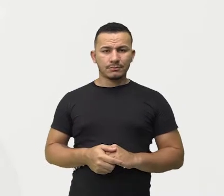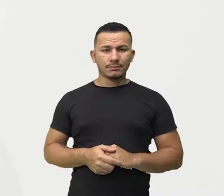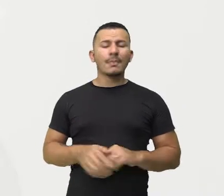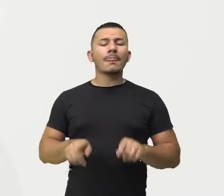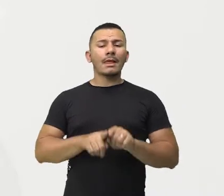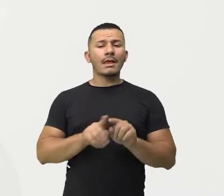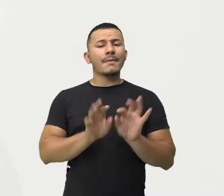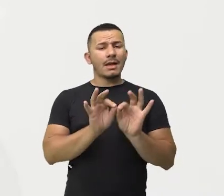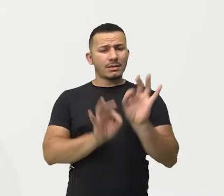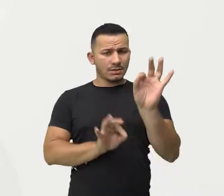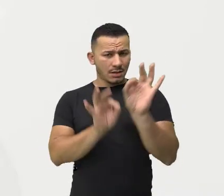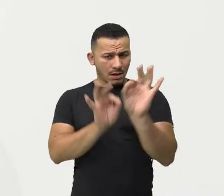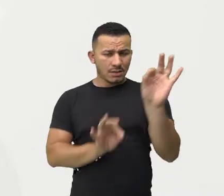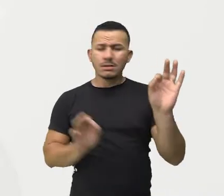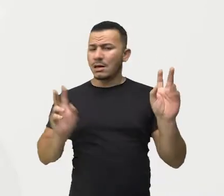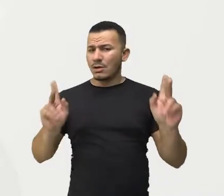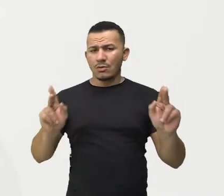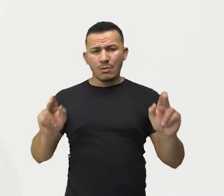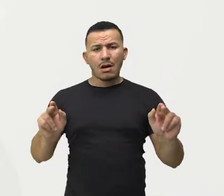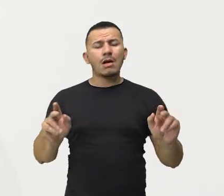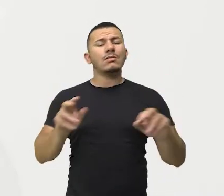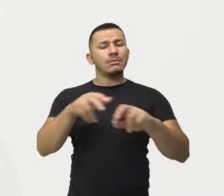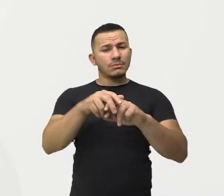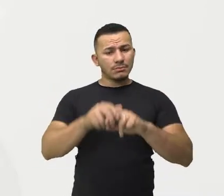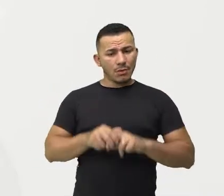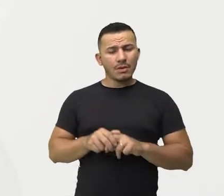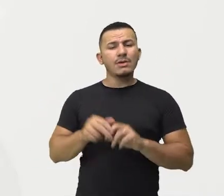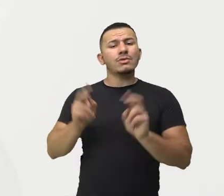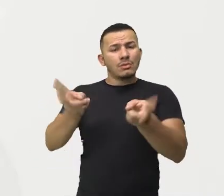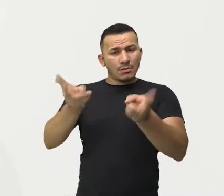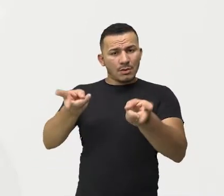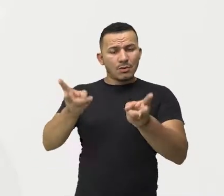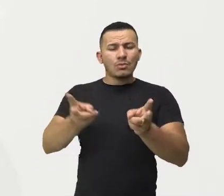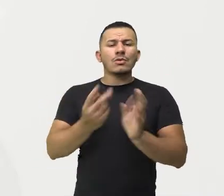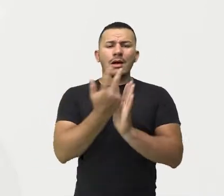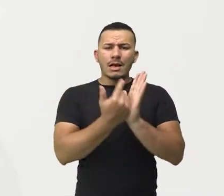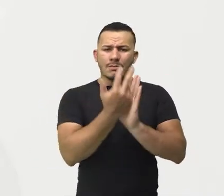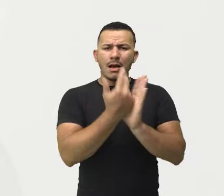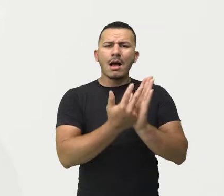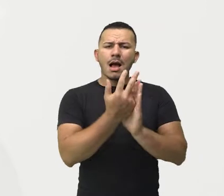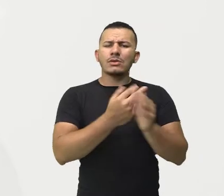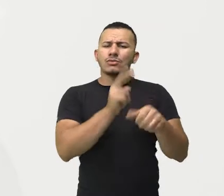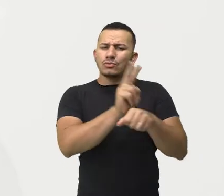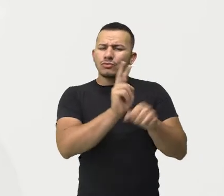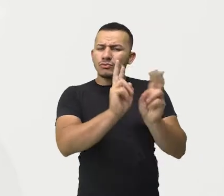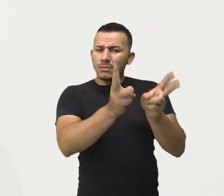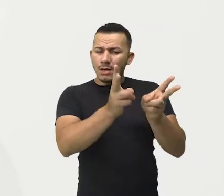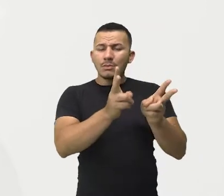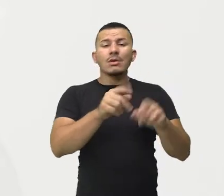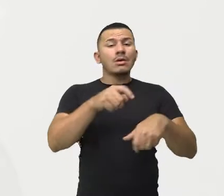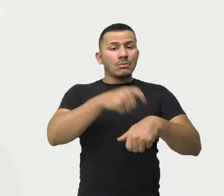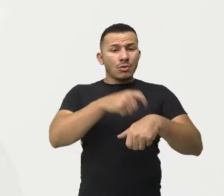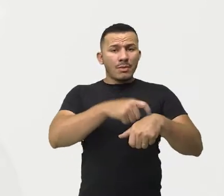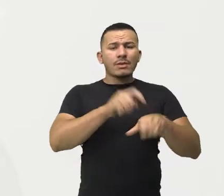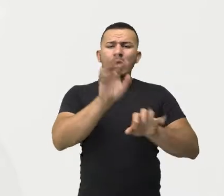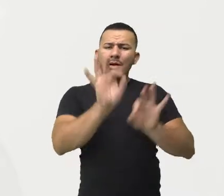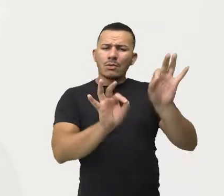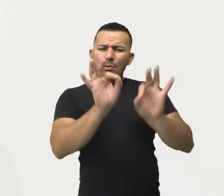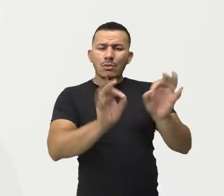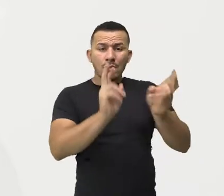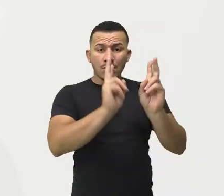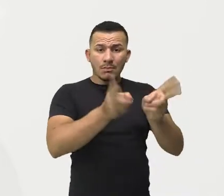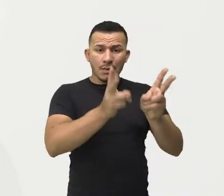mesma distância. Portanto, nós conservamos a forma da figura e que, ao conservar a forma da